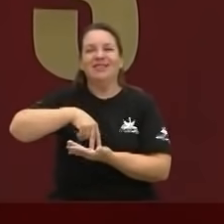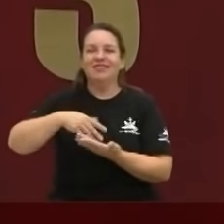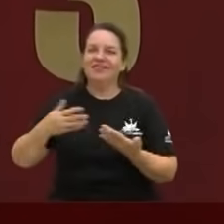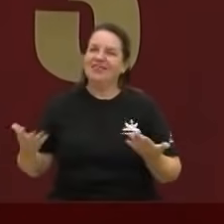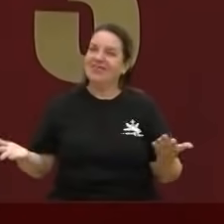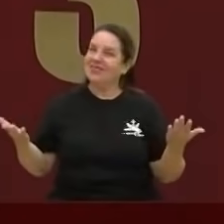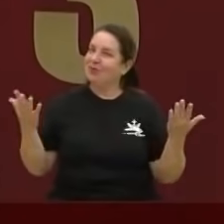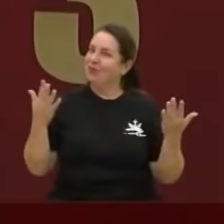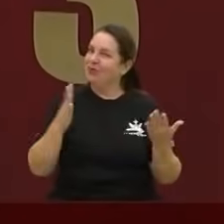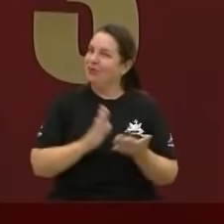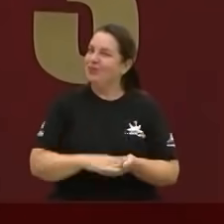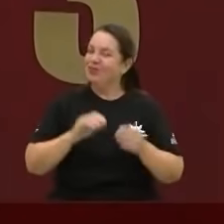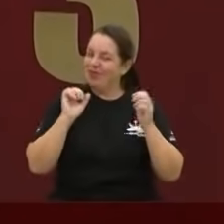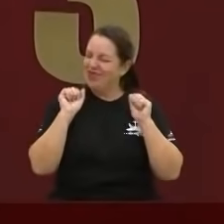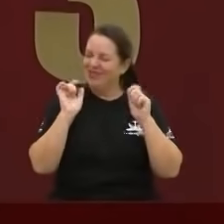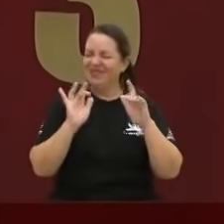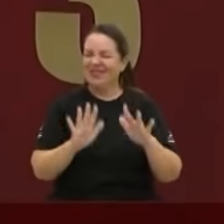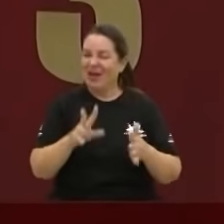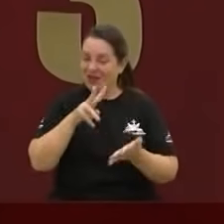Eita pulo abençoado.